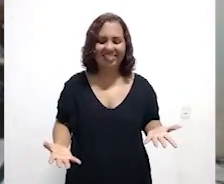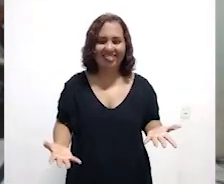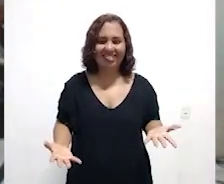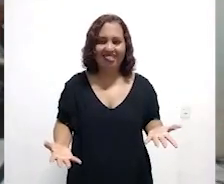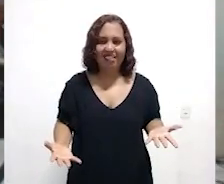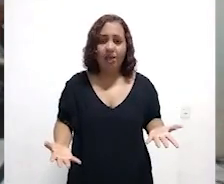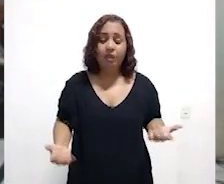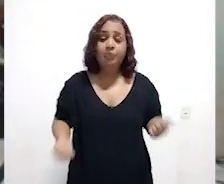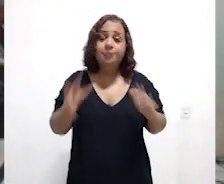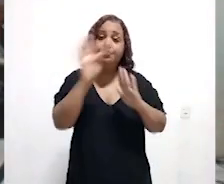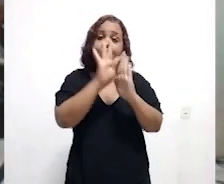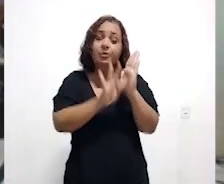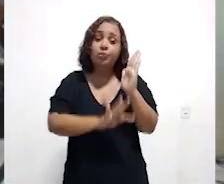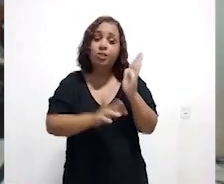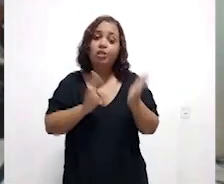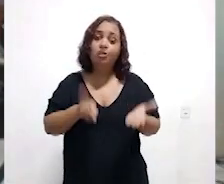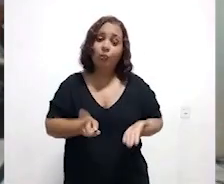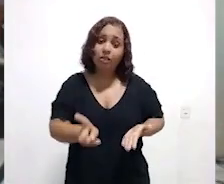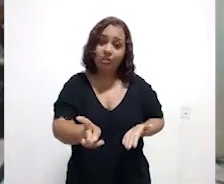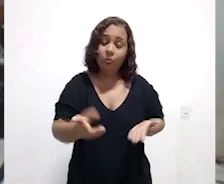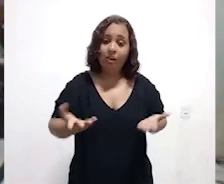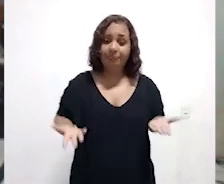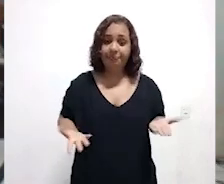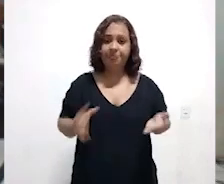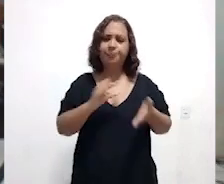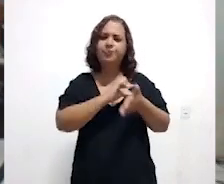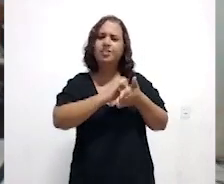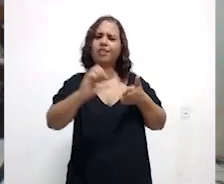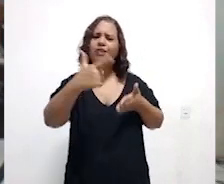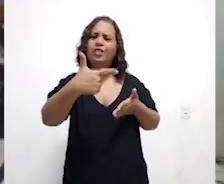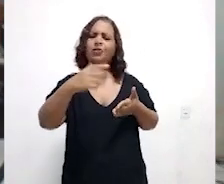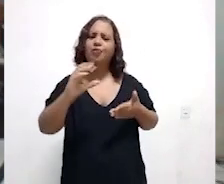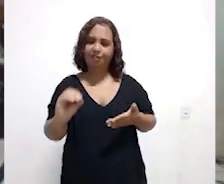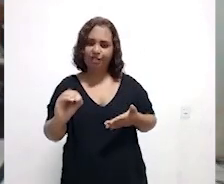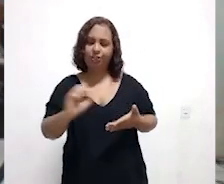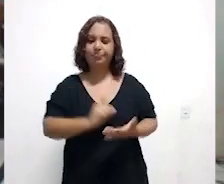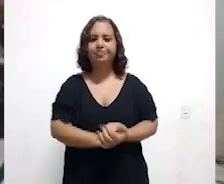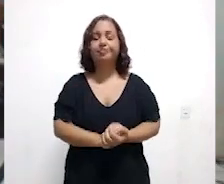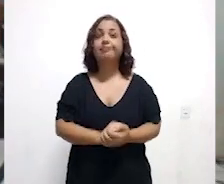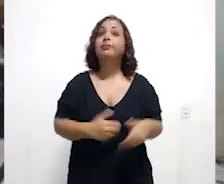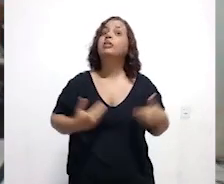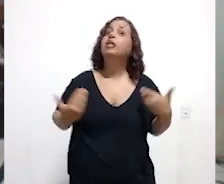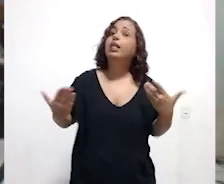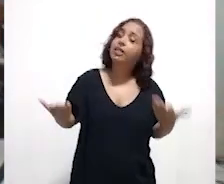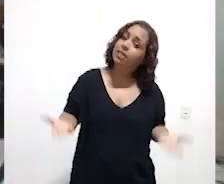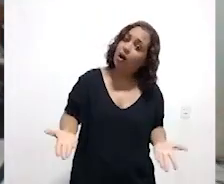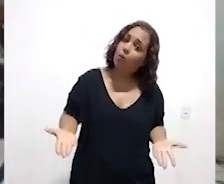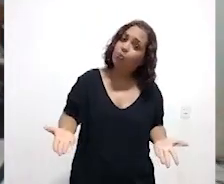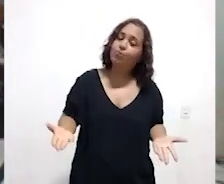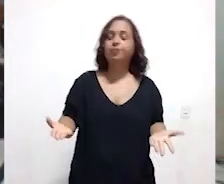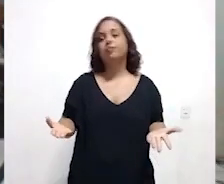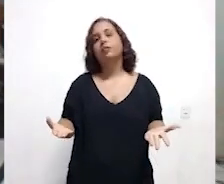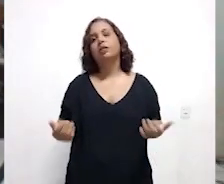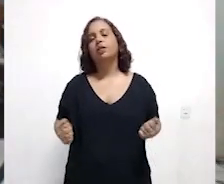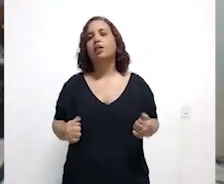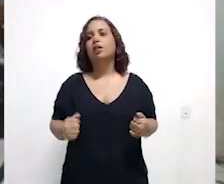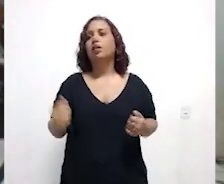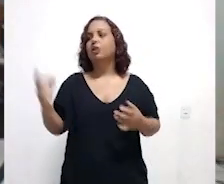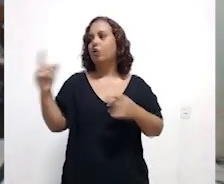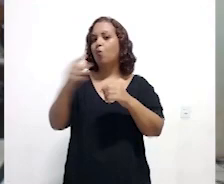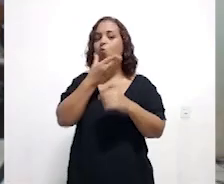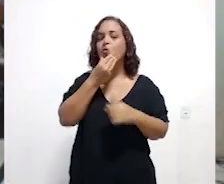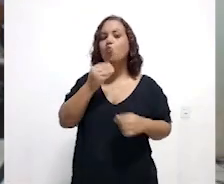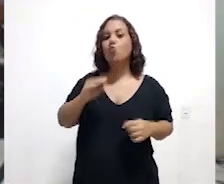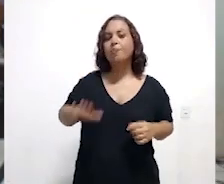O texto segue, verso 20. Então, eles o trouxeram um menino,